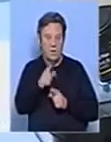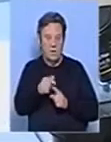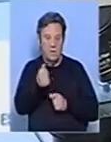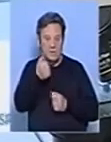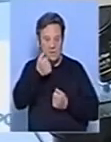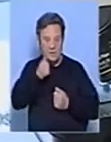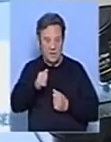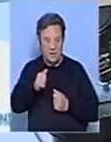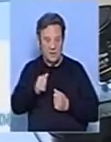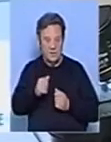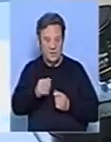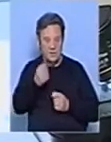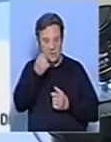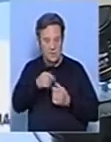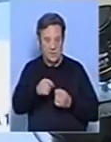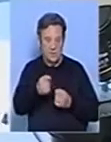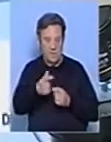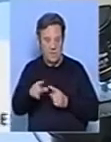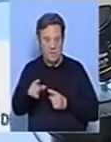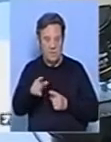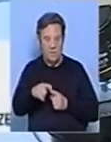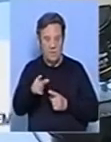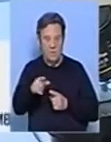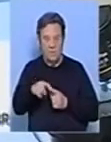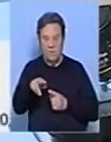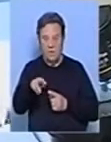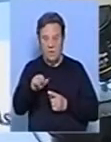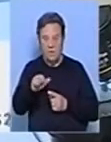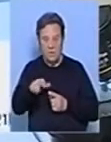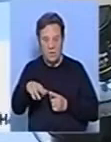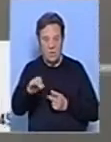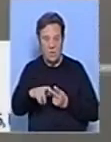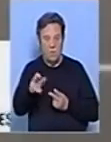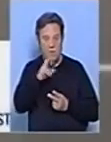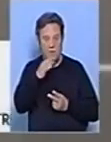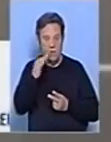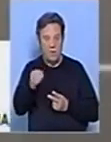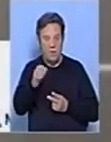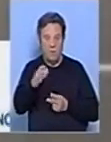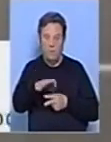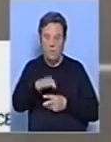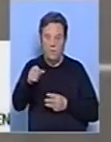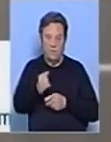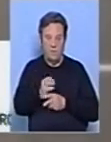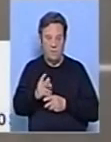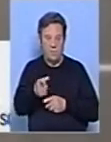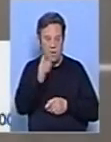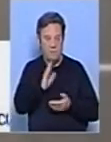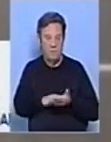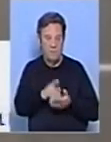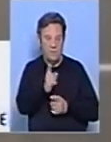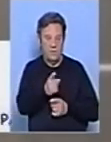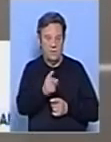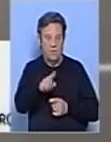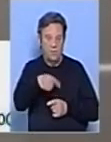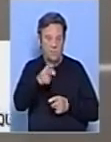no local de lesão que era completamente diferente daquilo que um morganho e um ratinho normal e um paciente forma. E isso é comprovado neste